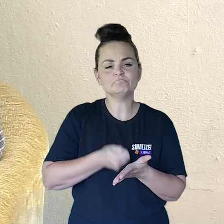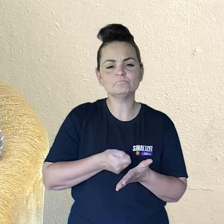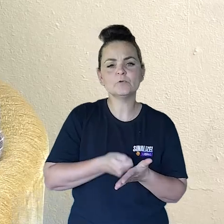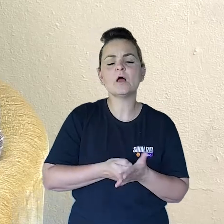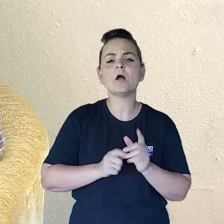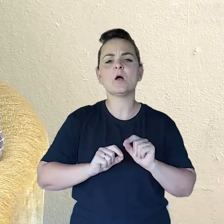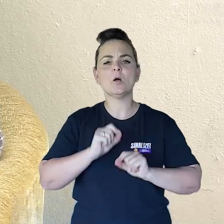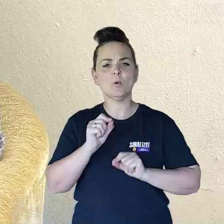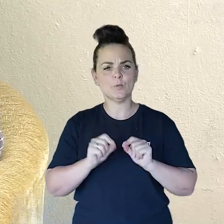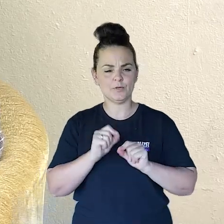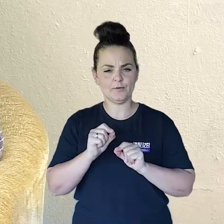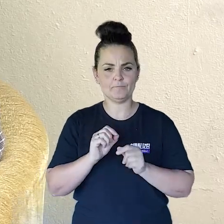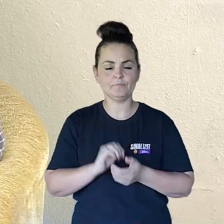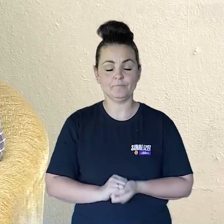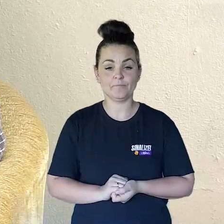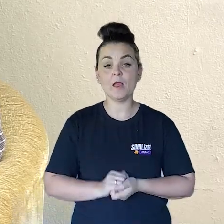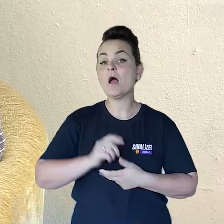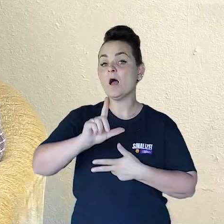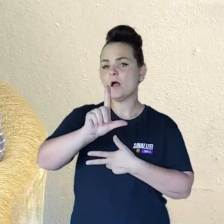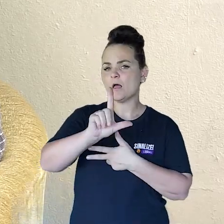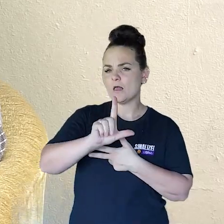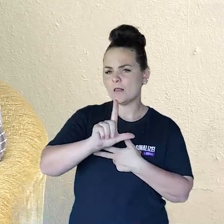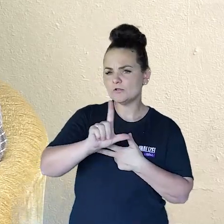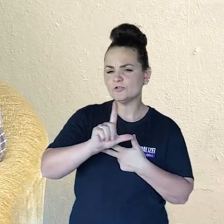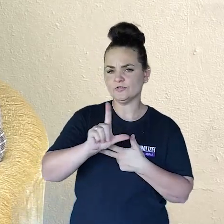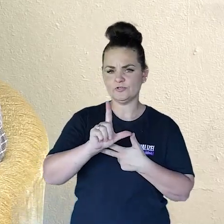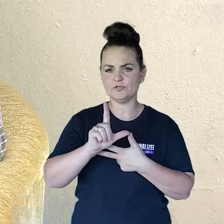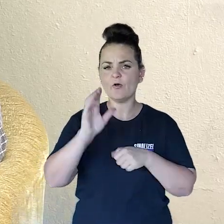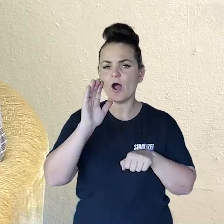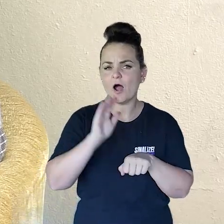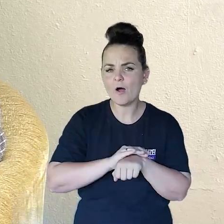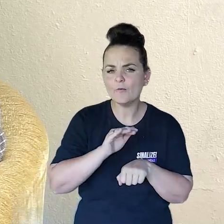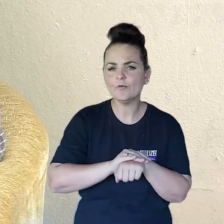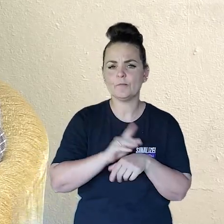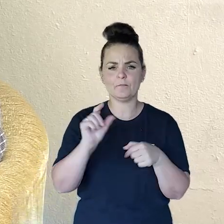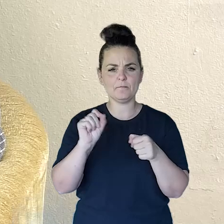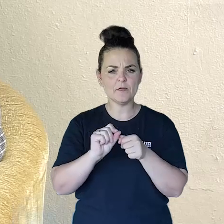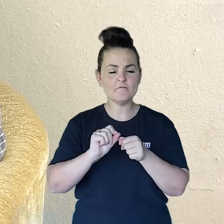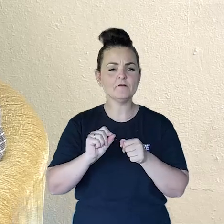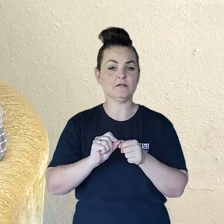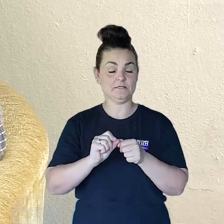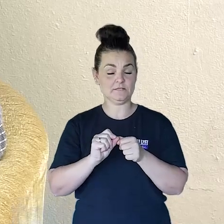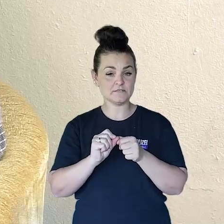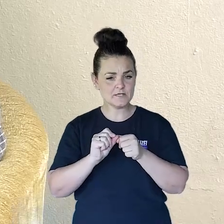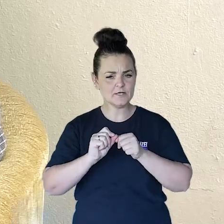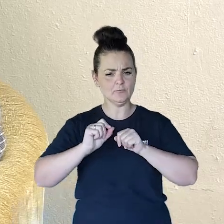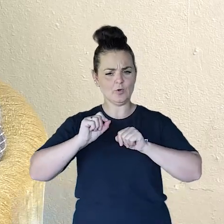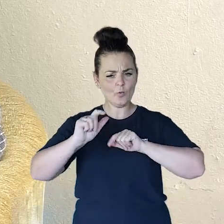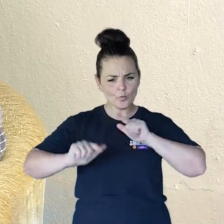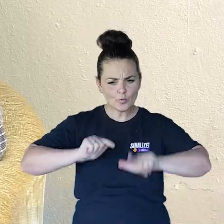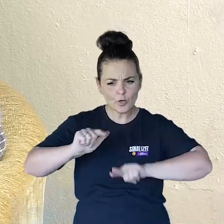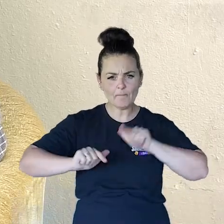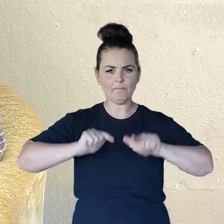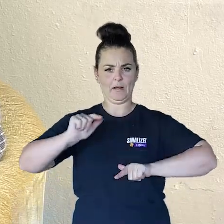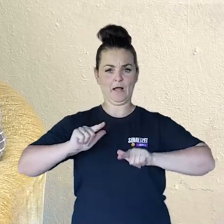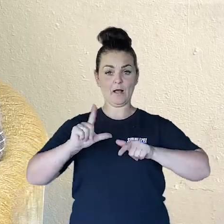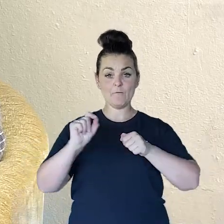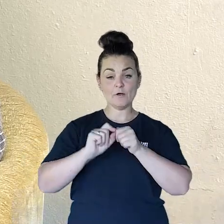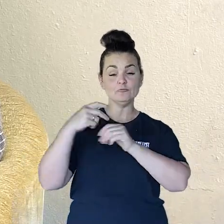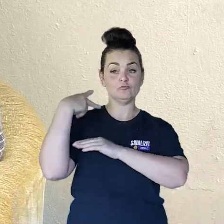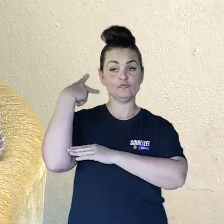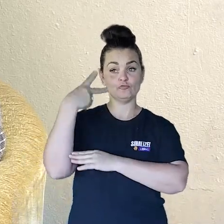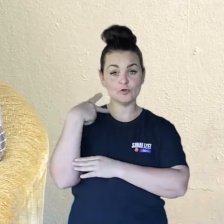questão da independência do legislativo, né, a autonomia dos vereadores em desenvolver as suas ações, os seus